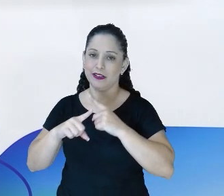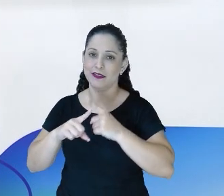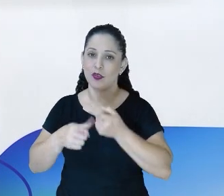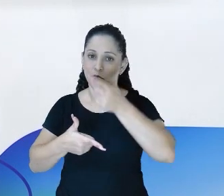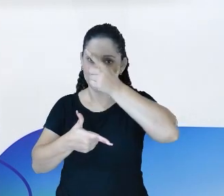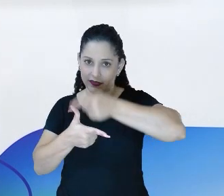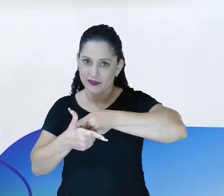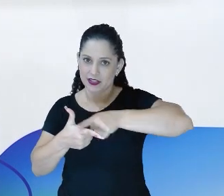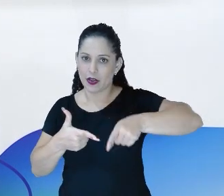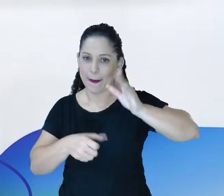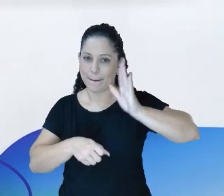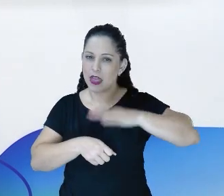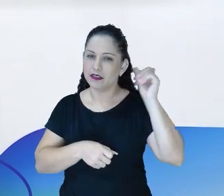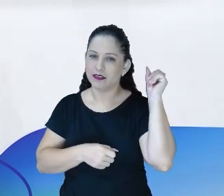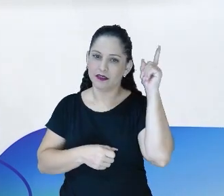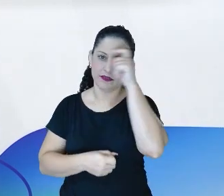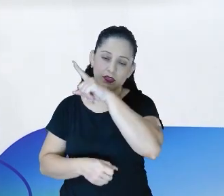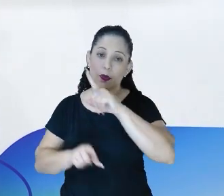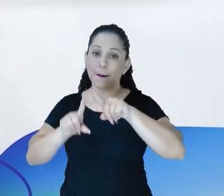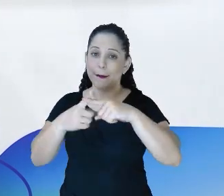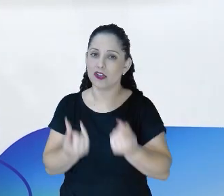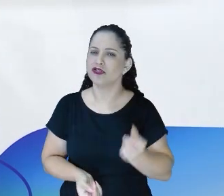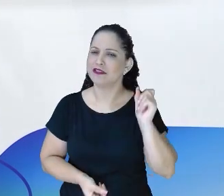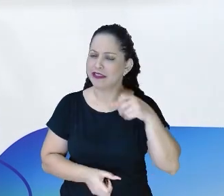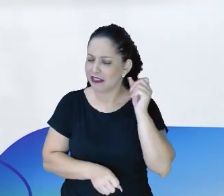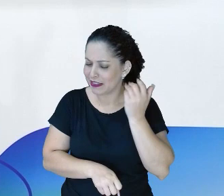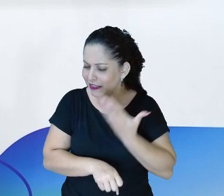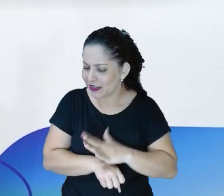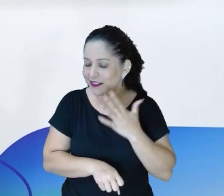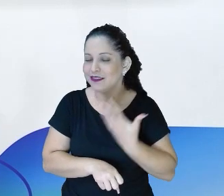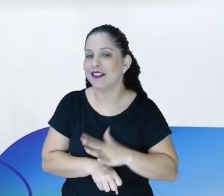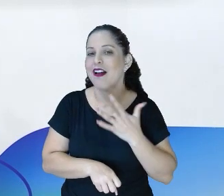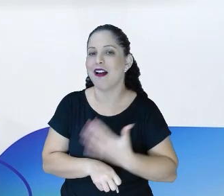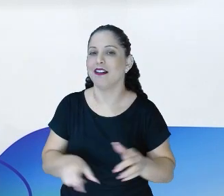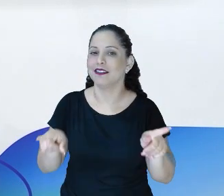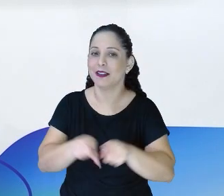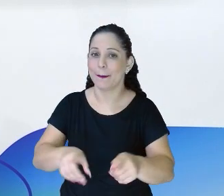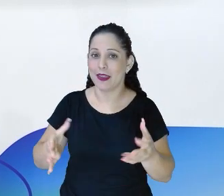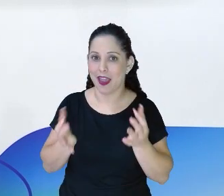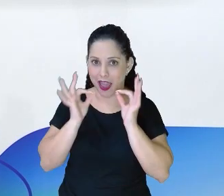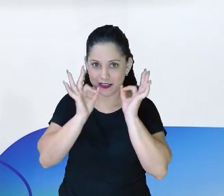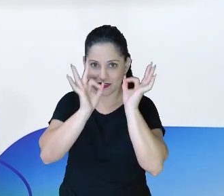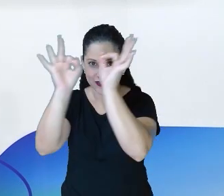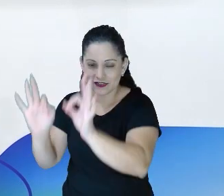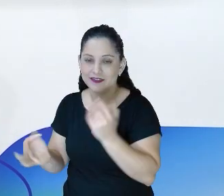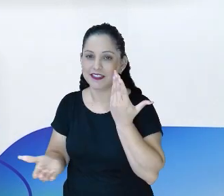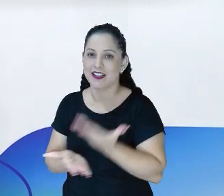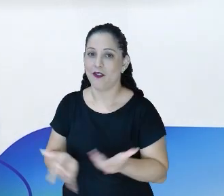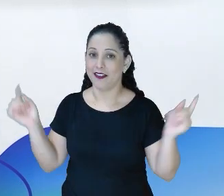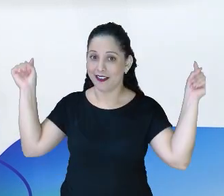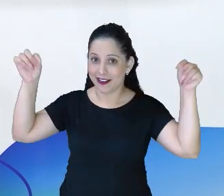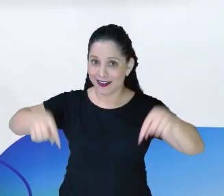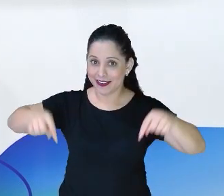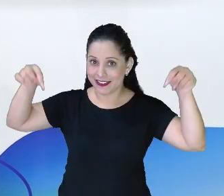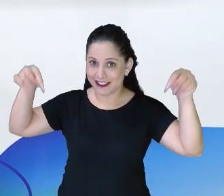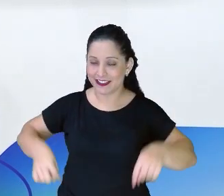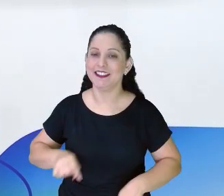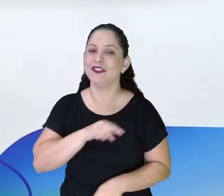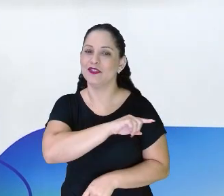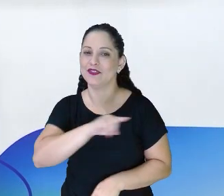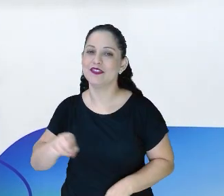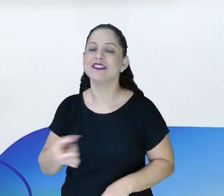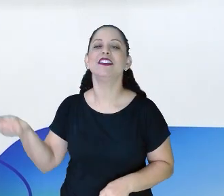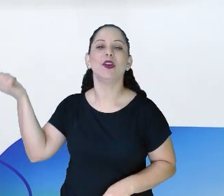multiplicação e divisão, mas com treino e acompanhando, claro, as aulas do Educa Recife, você vai conseguir,